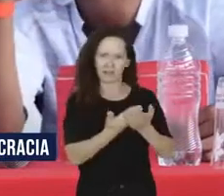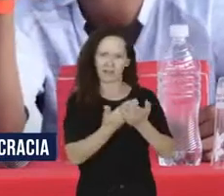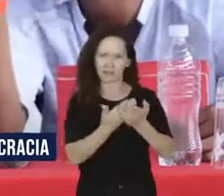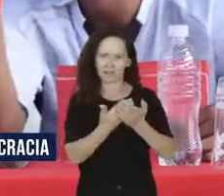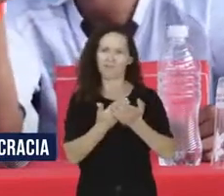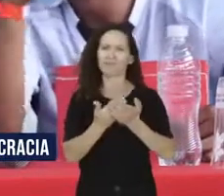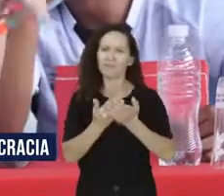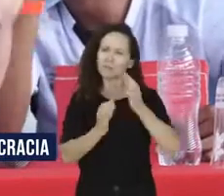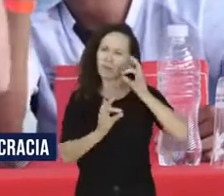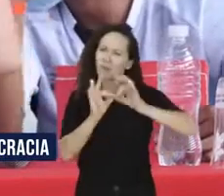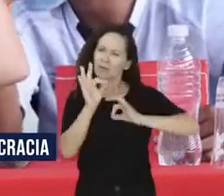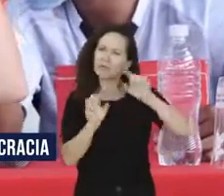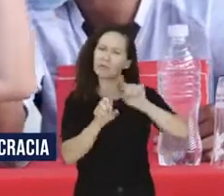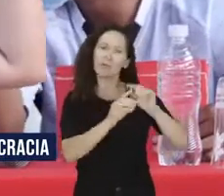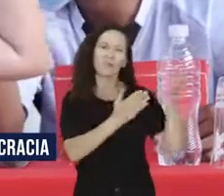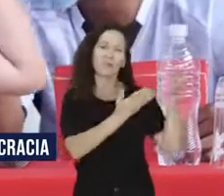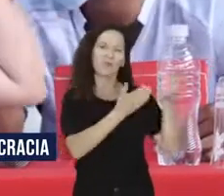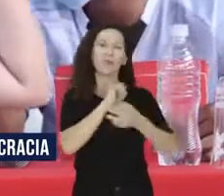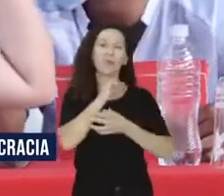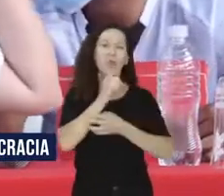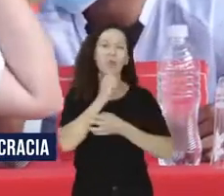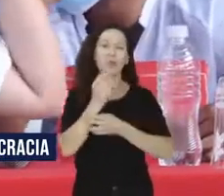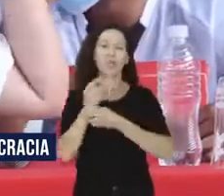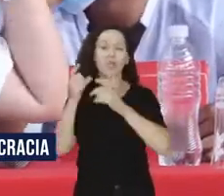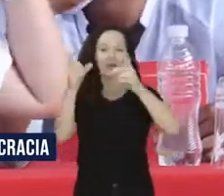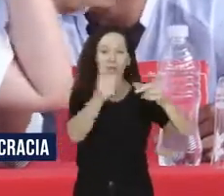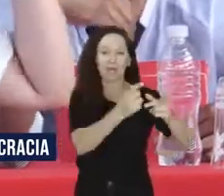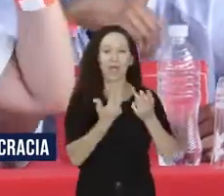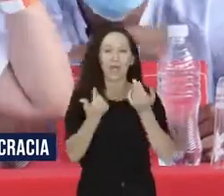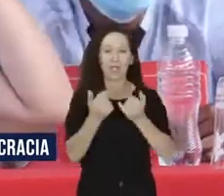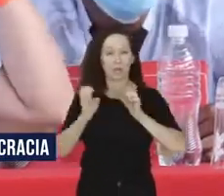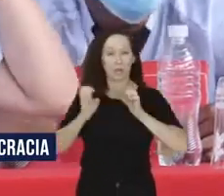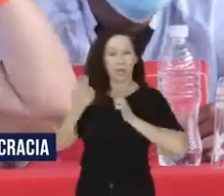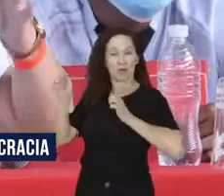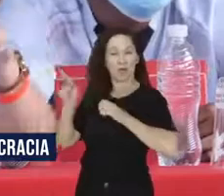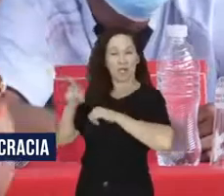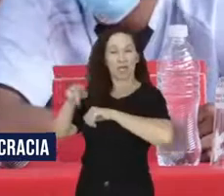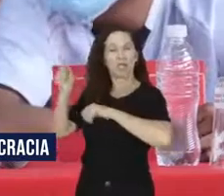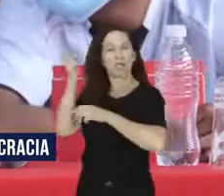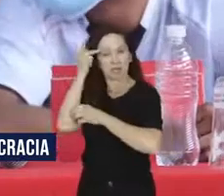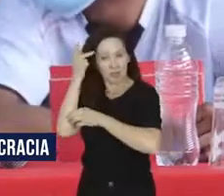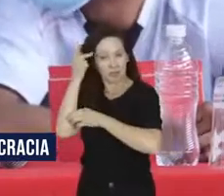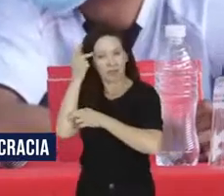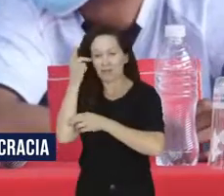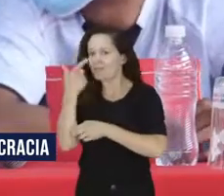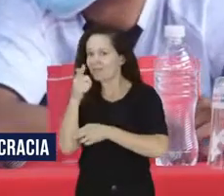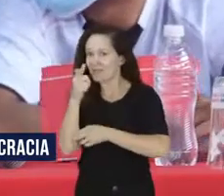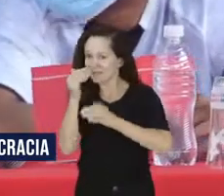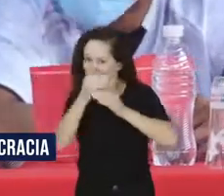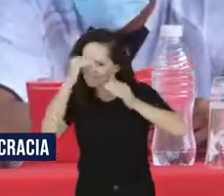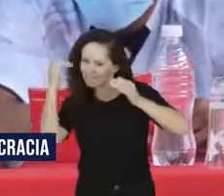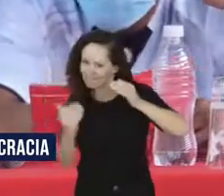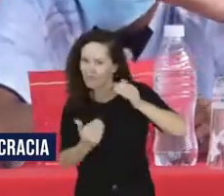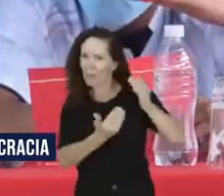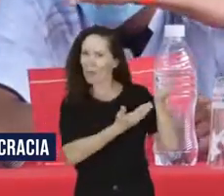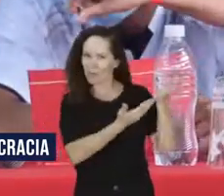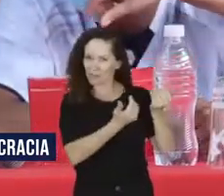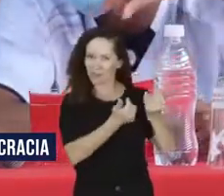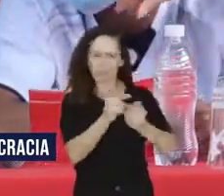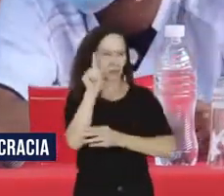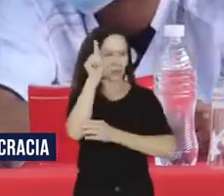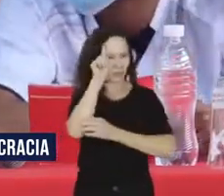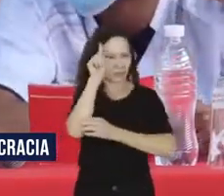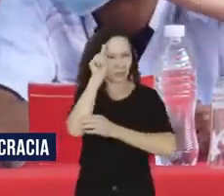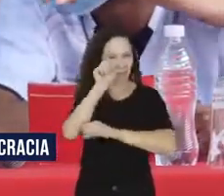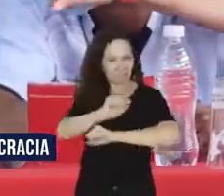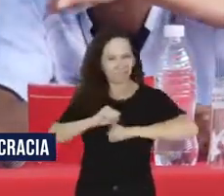não consegue ter o mesmo espaço que os boyzinhos ali de São Caetano têm. Então, é uma resistência diária, né? E o desemprego da